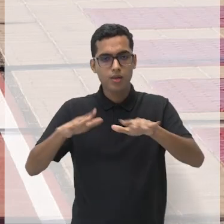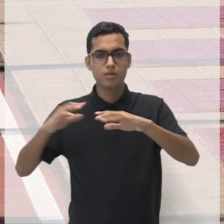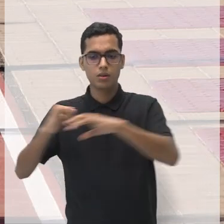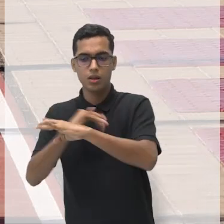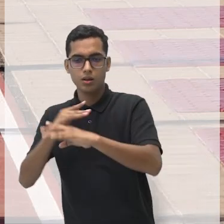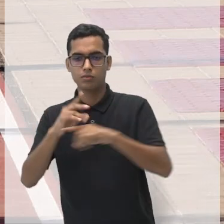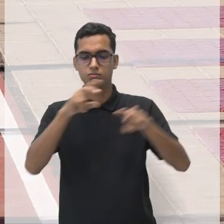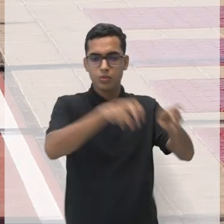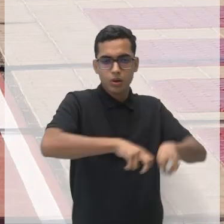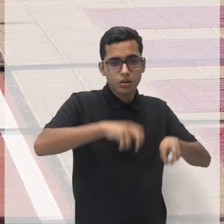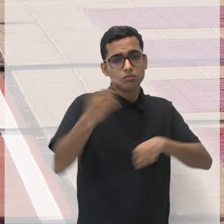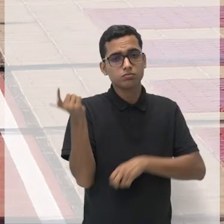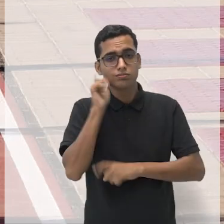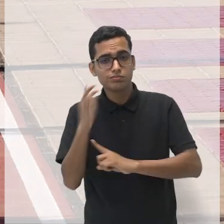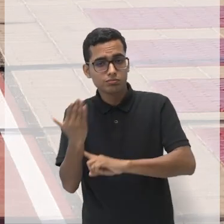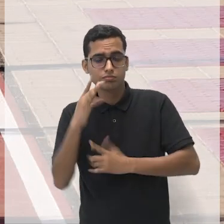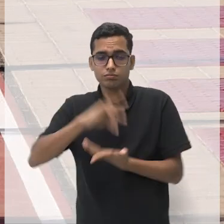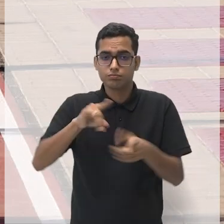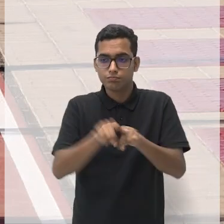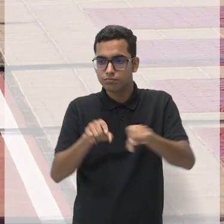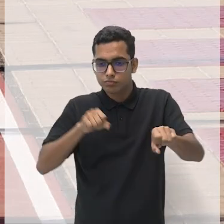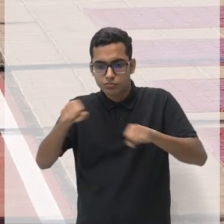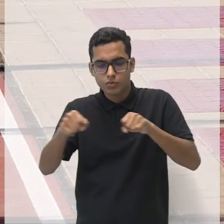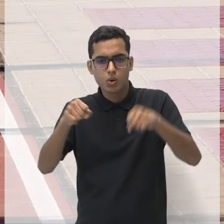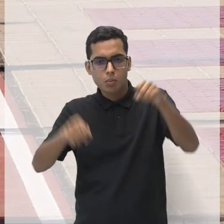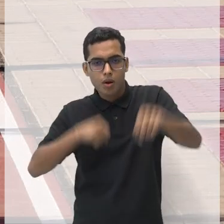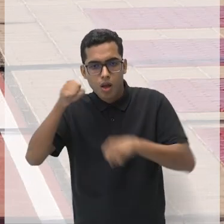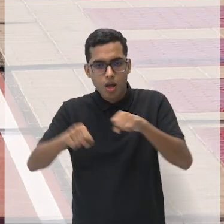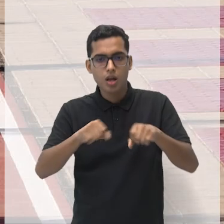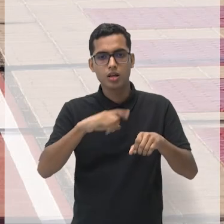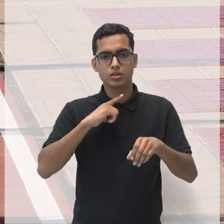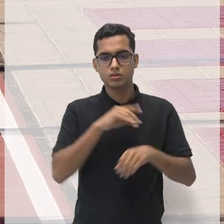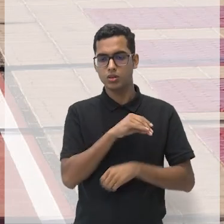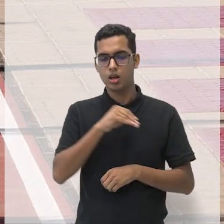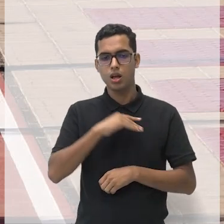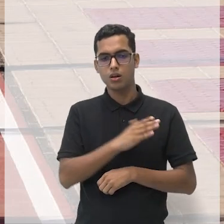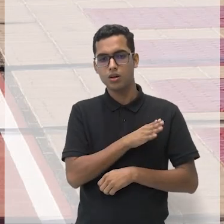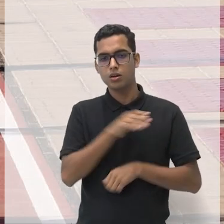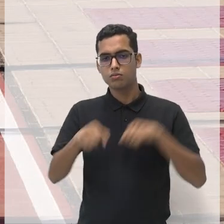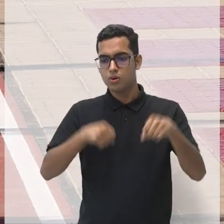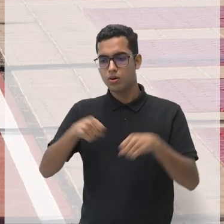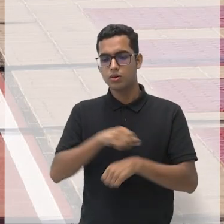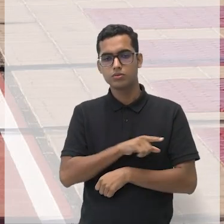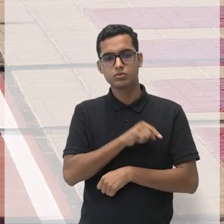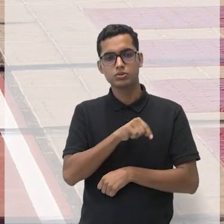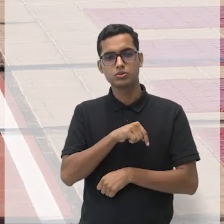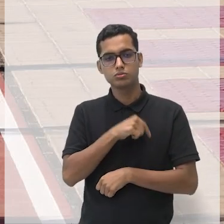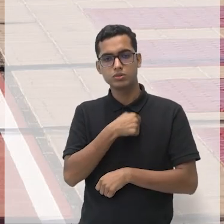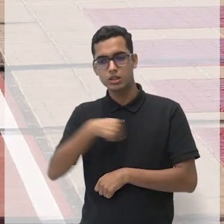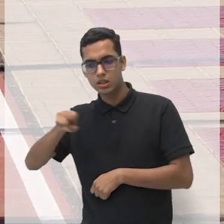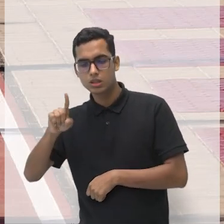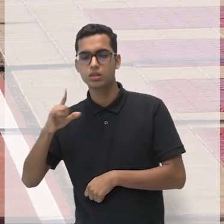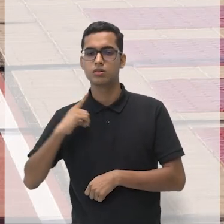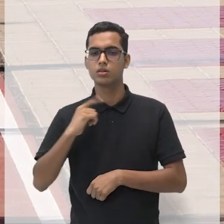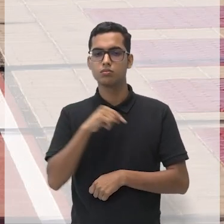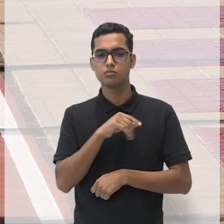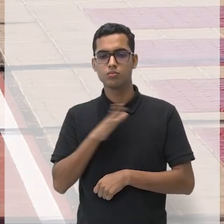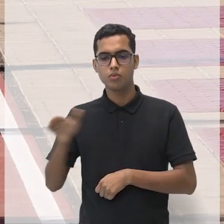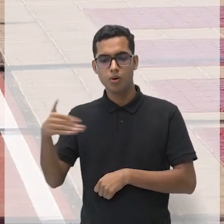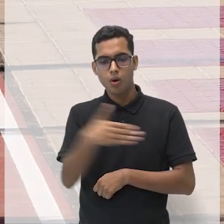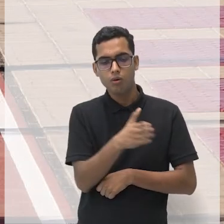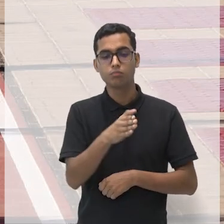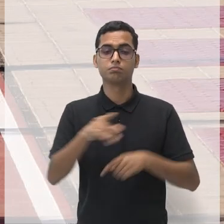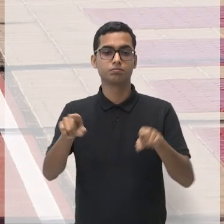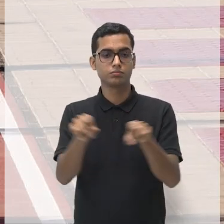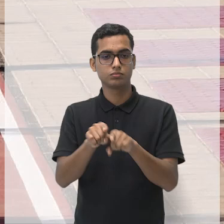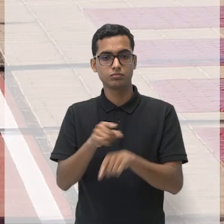urbana quanto na área rural. E tem também a questão da sustentabilidade. Olha só quantas finalidades